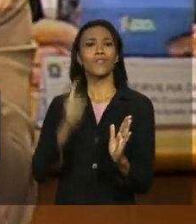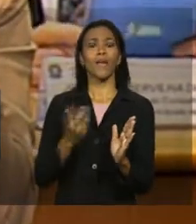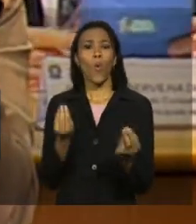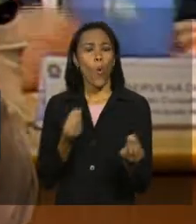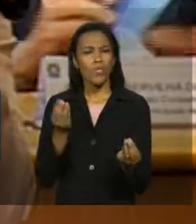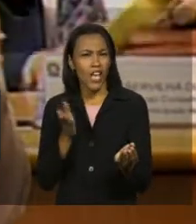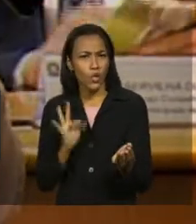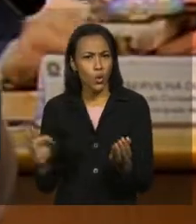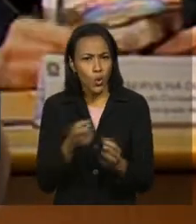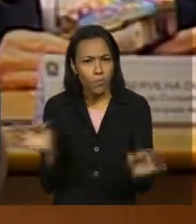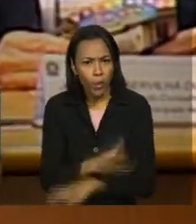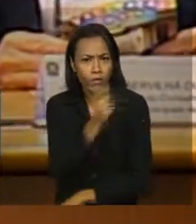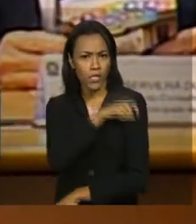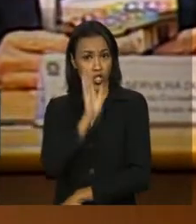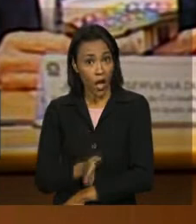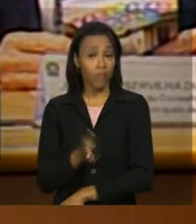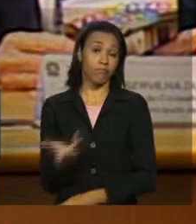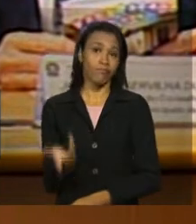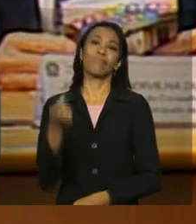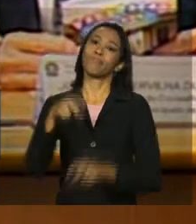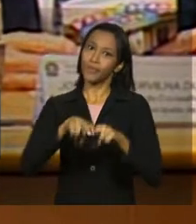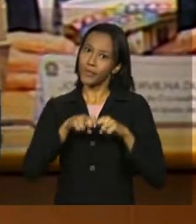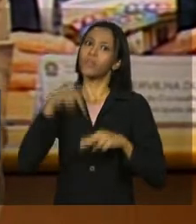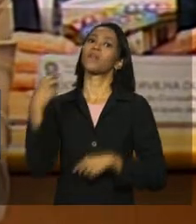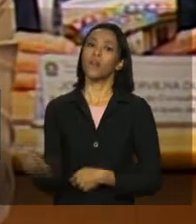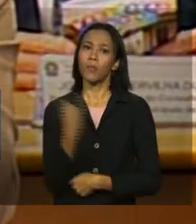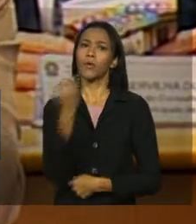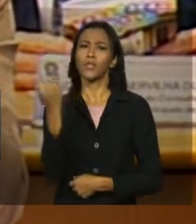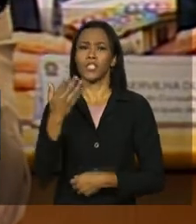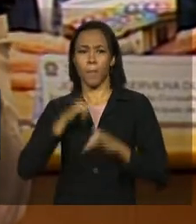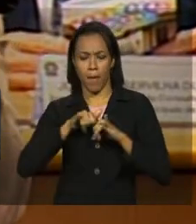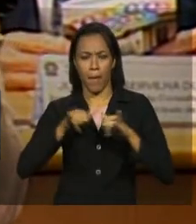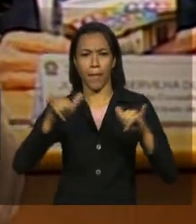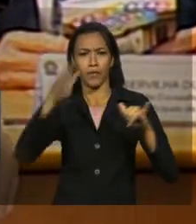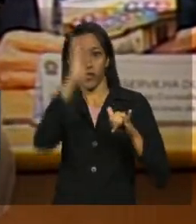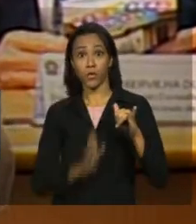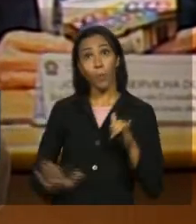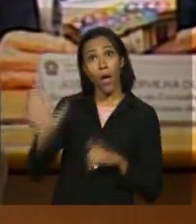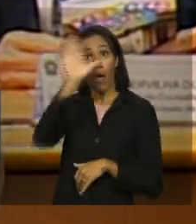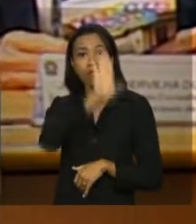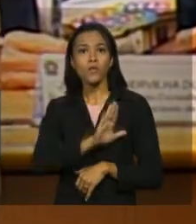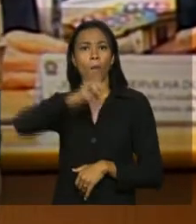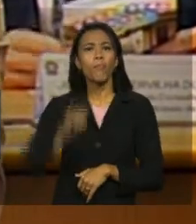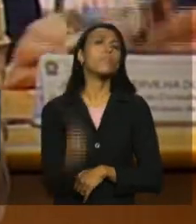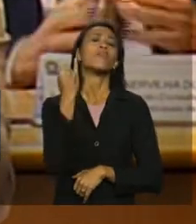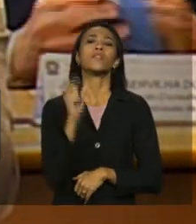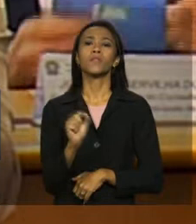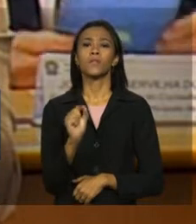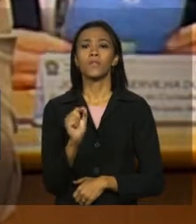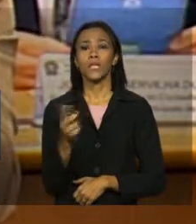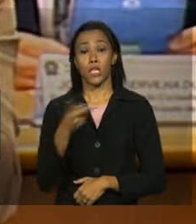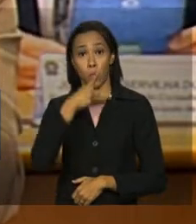identificar se a criança Já tem todas as vacinas daí a necessidade de Estamos fazendo essa grande mobilização Nacional Aproveitou a oportunidade